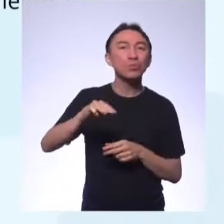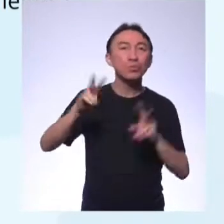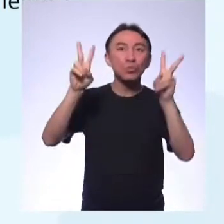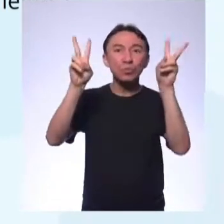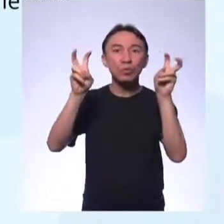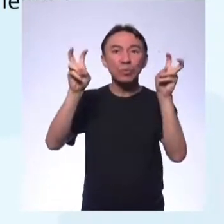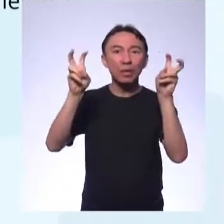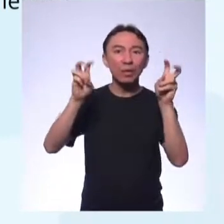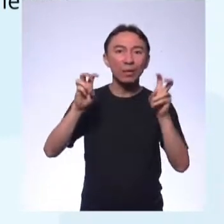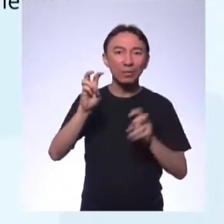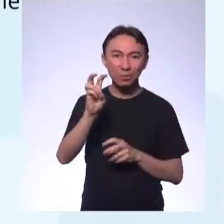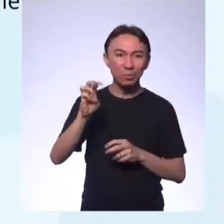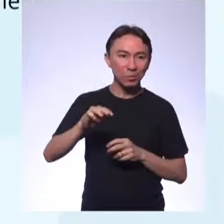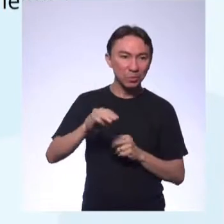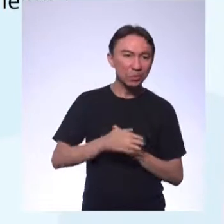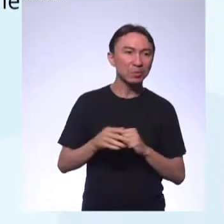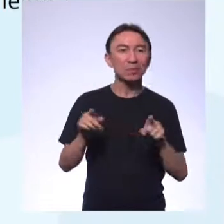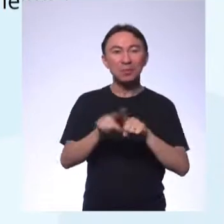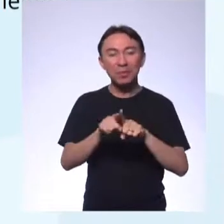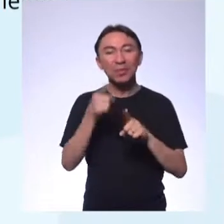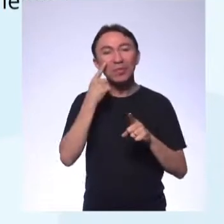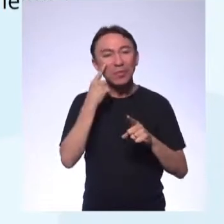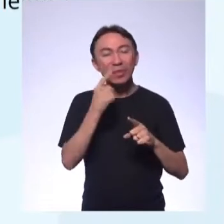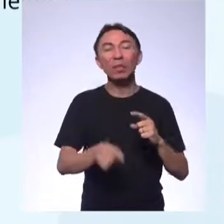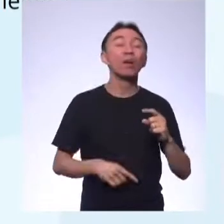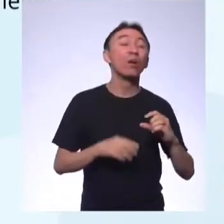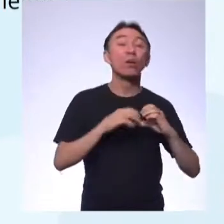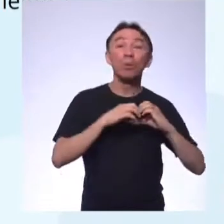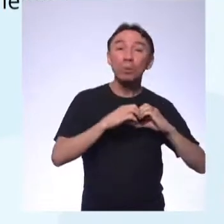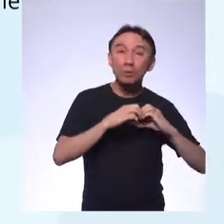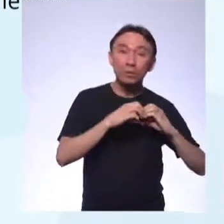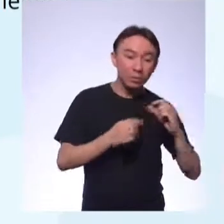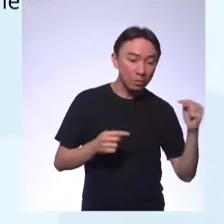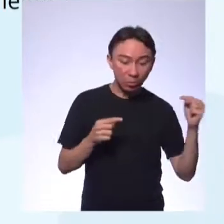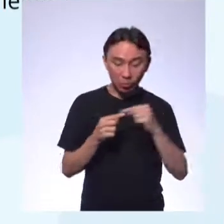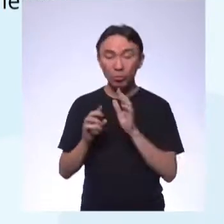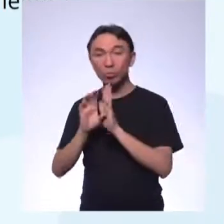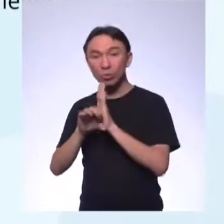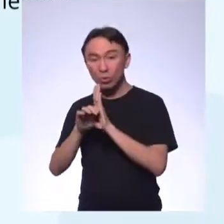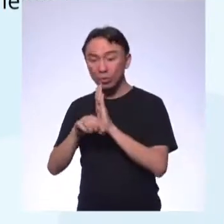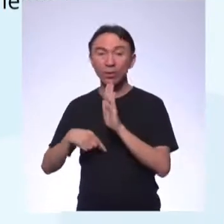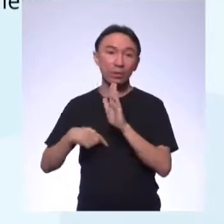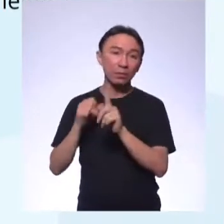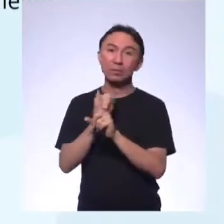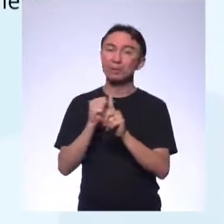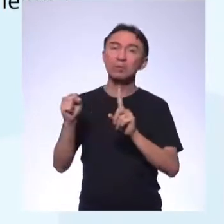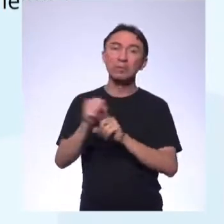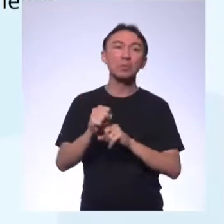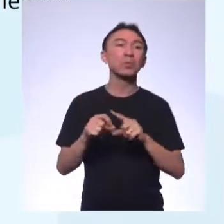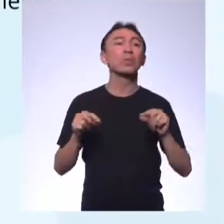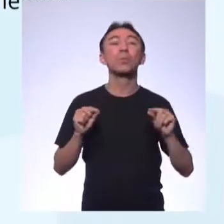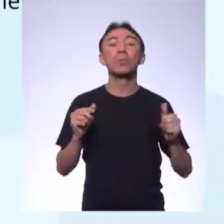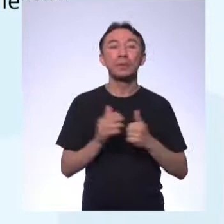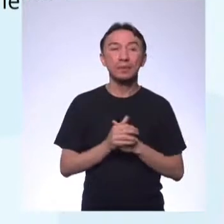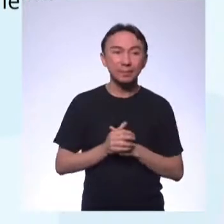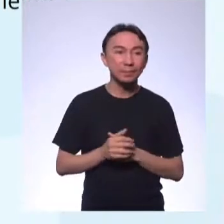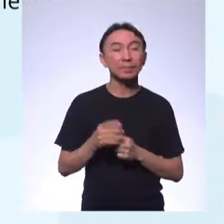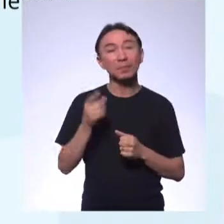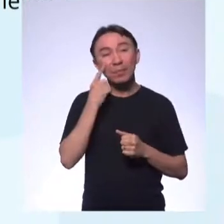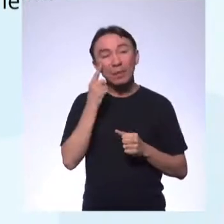românticas e de conceitos associados ao romantismo na sociedade de hoje. E discutir a importância do